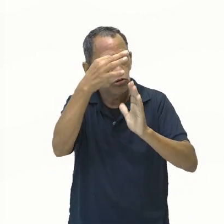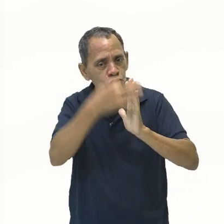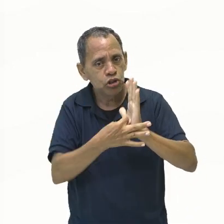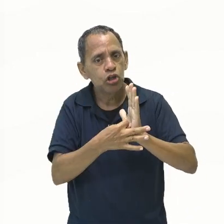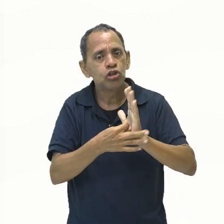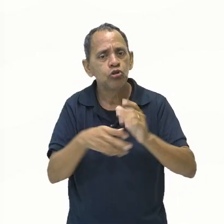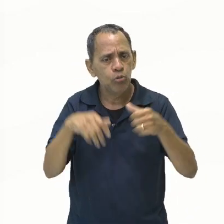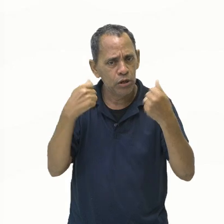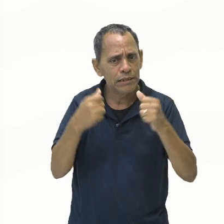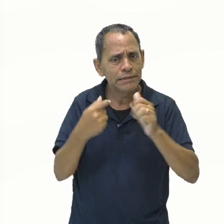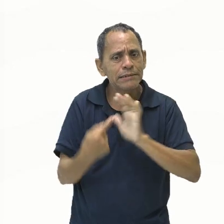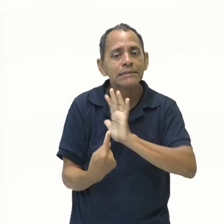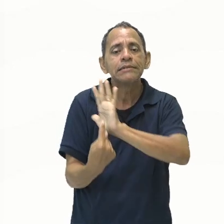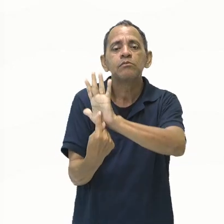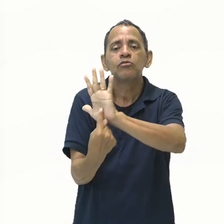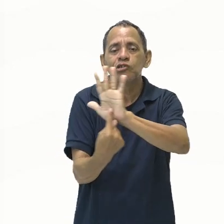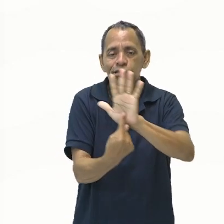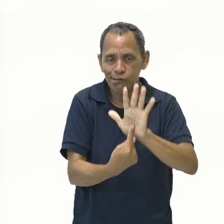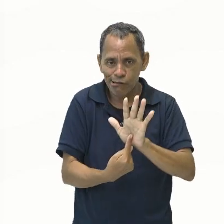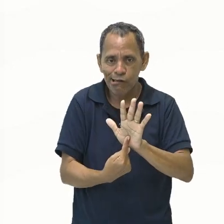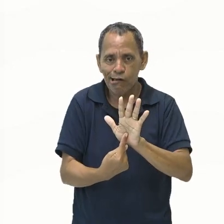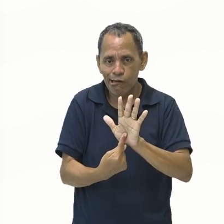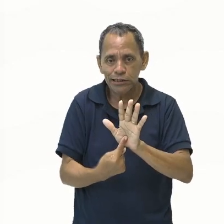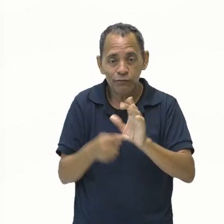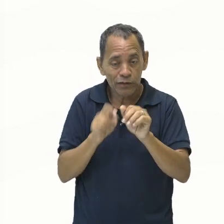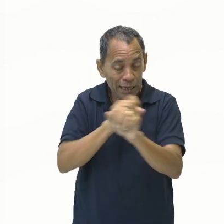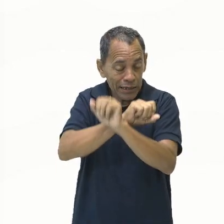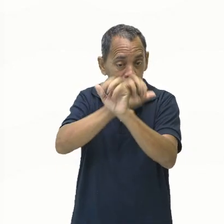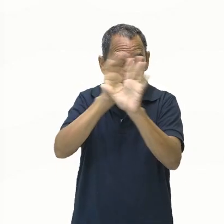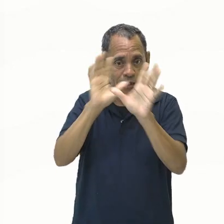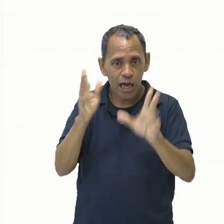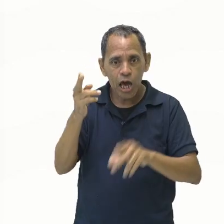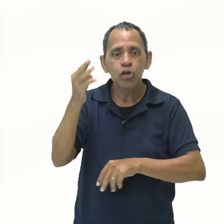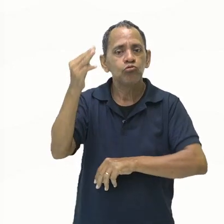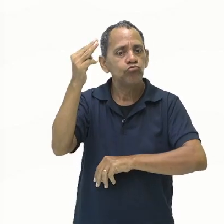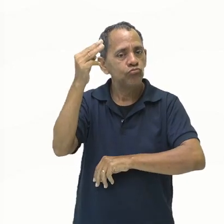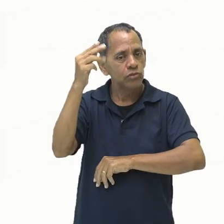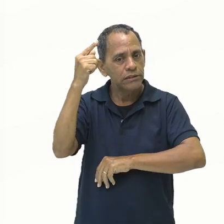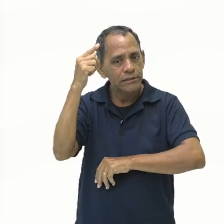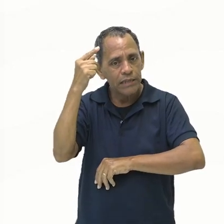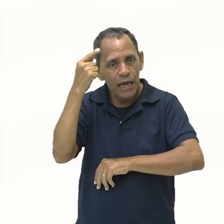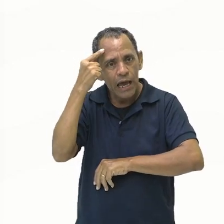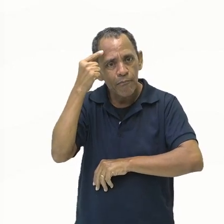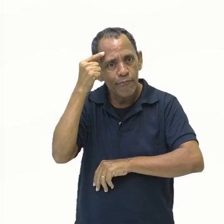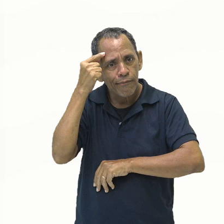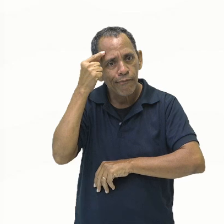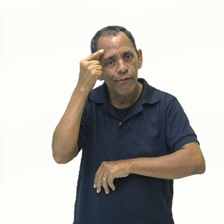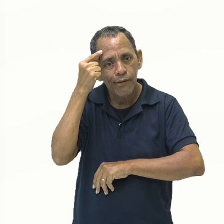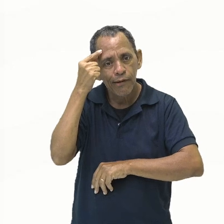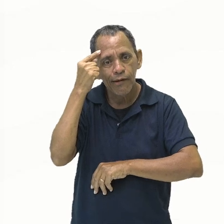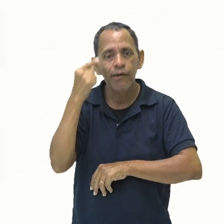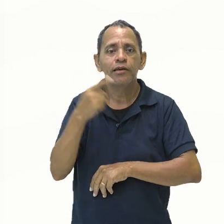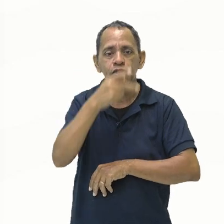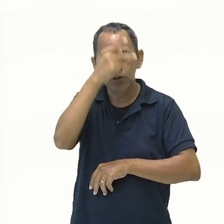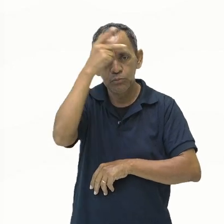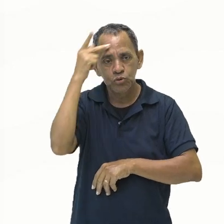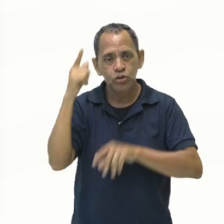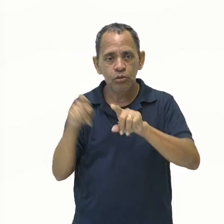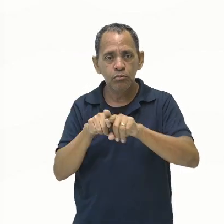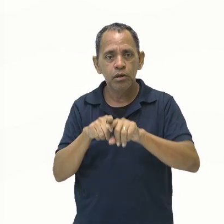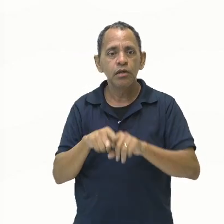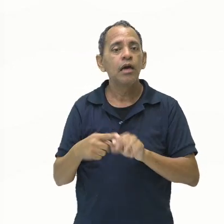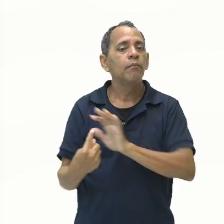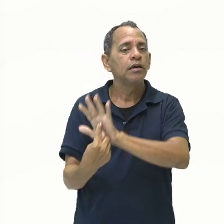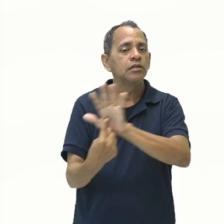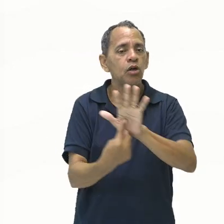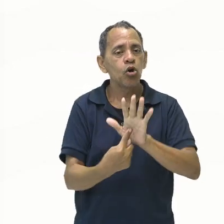Explícita, ela deve aparecer, ela deve estar clara, ela deve estar fácil de identificar, certo? E apresentar um ponto de vista, ou